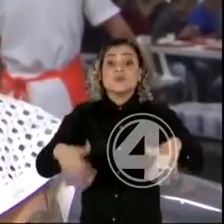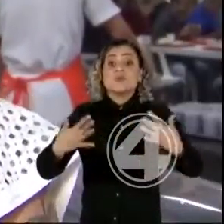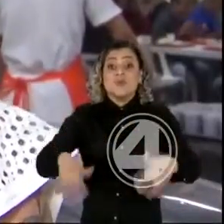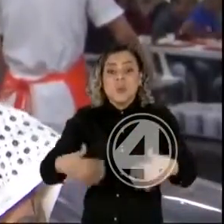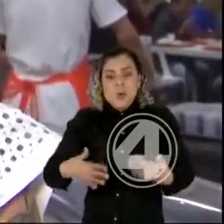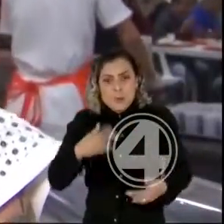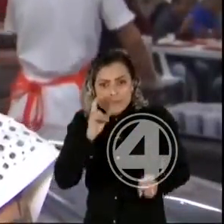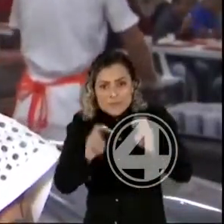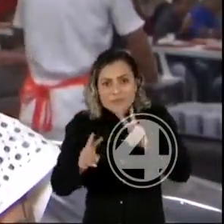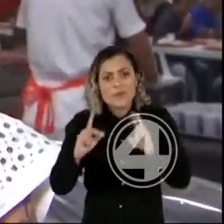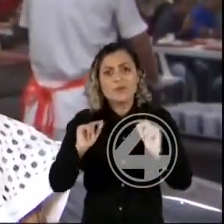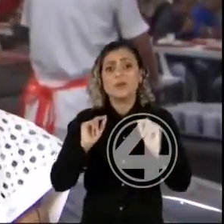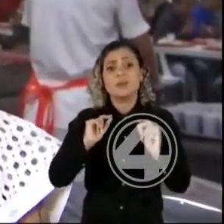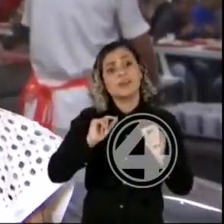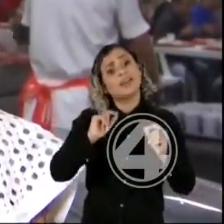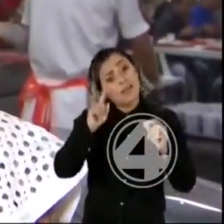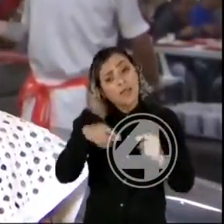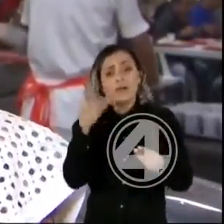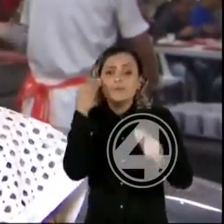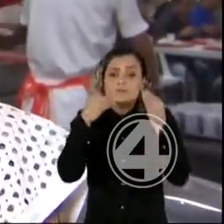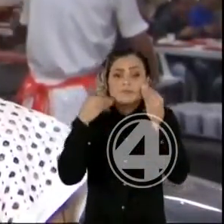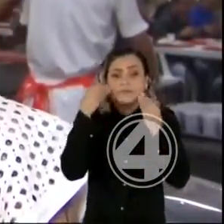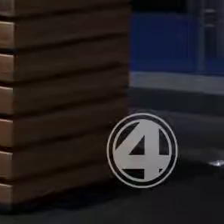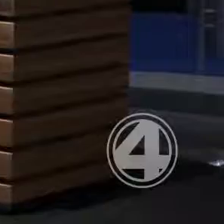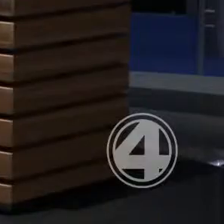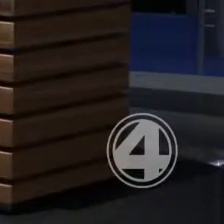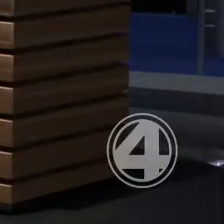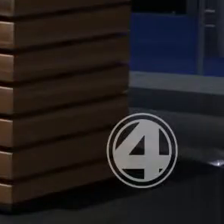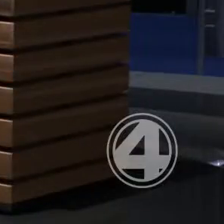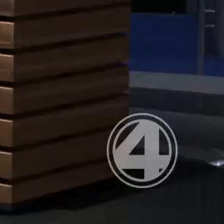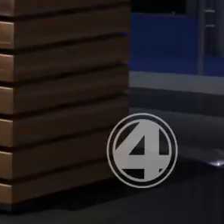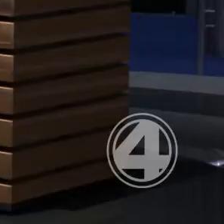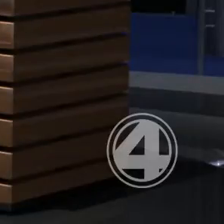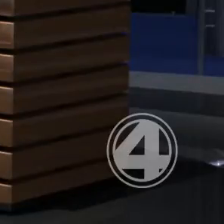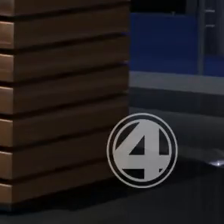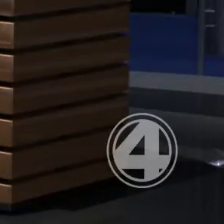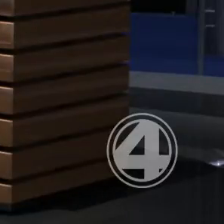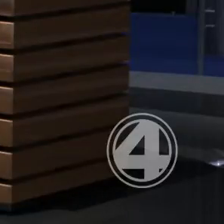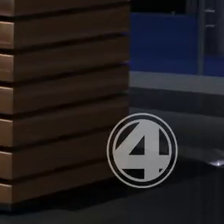a gente pode dar uma volta ao mundo sem pegar um avião.